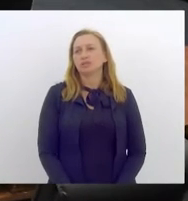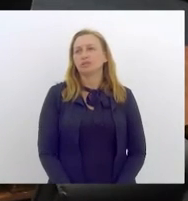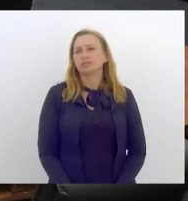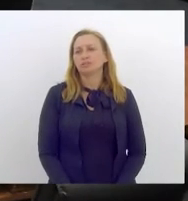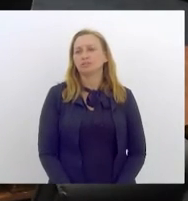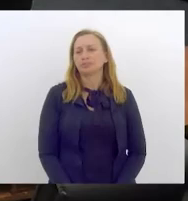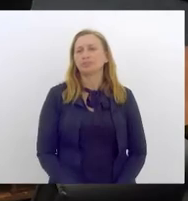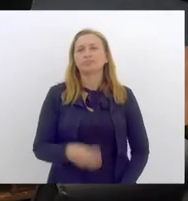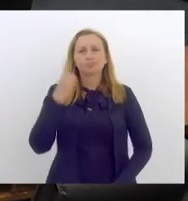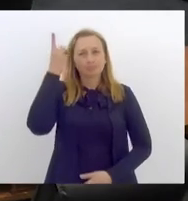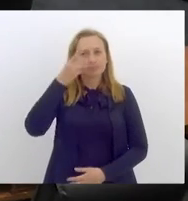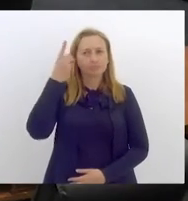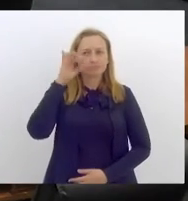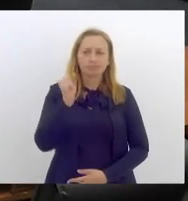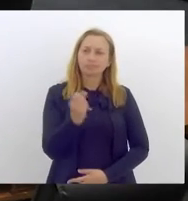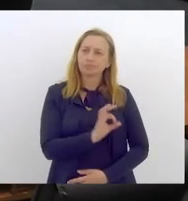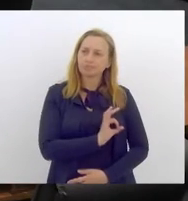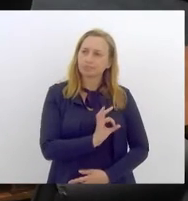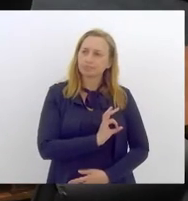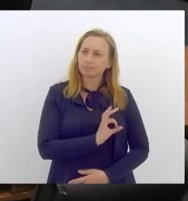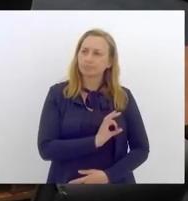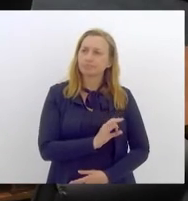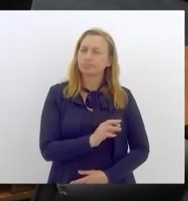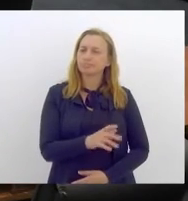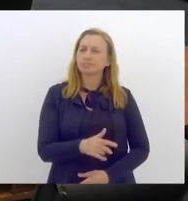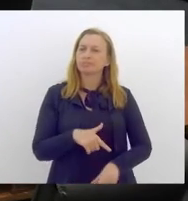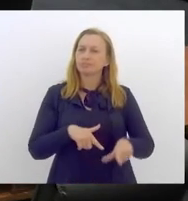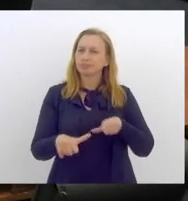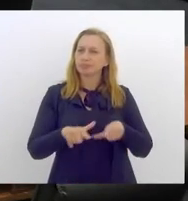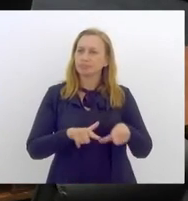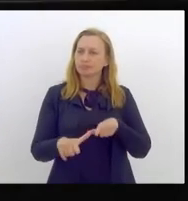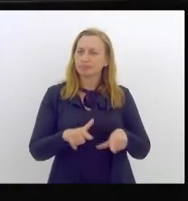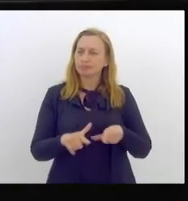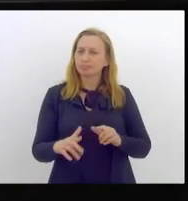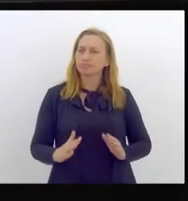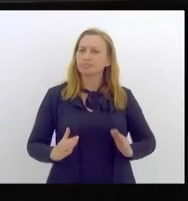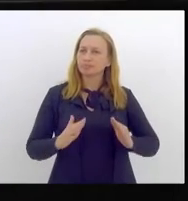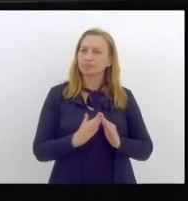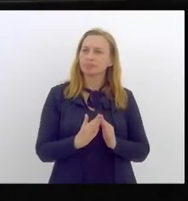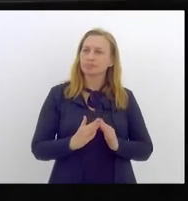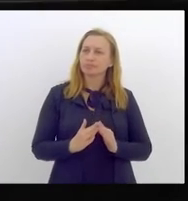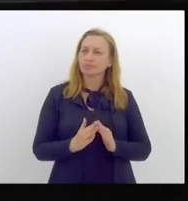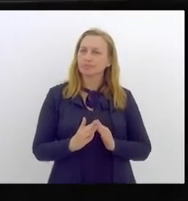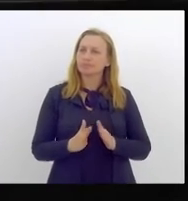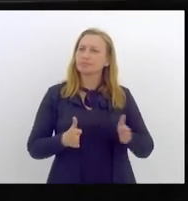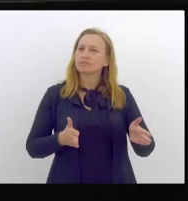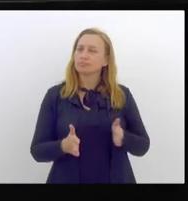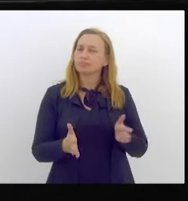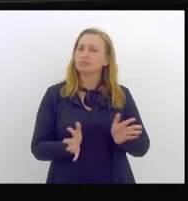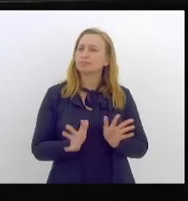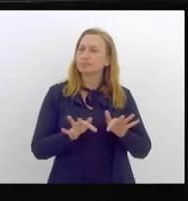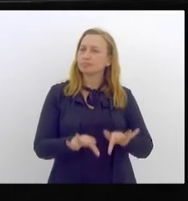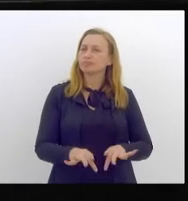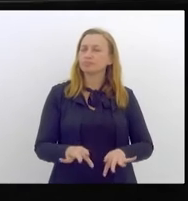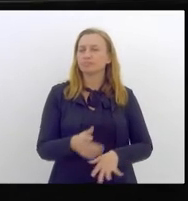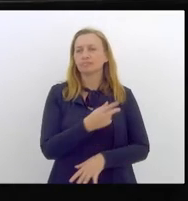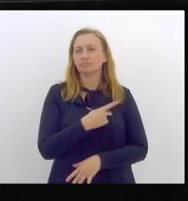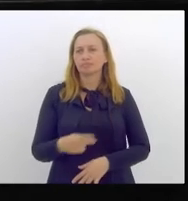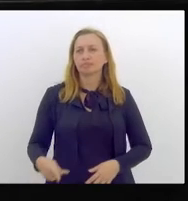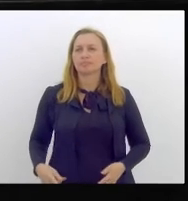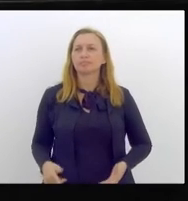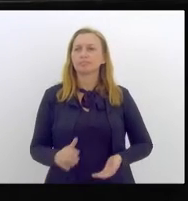Nobre deputada Marta Rocha, que preside os trabalhos desta